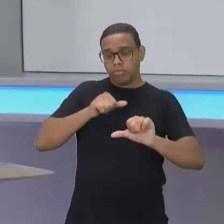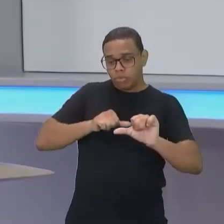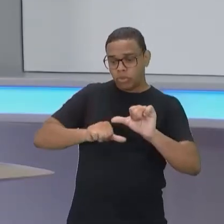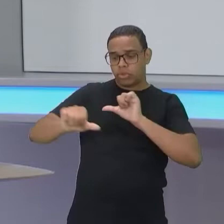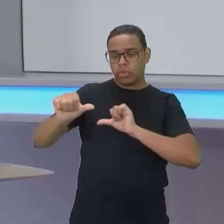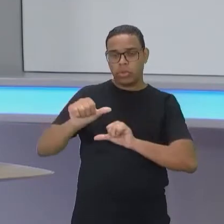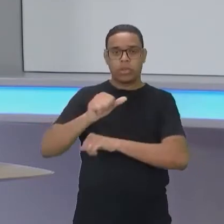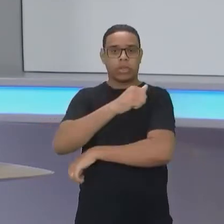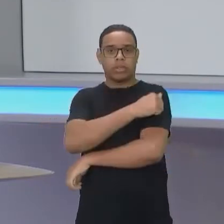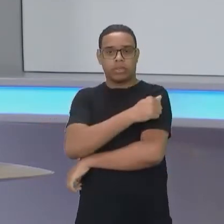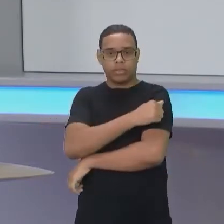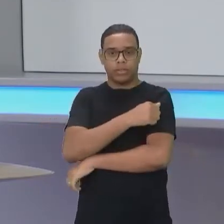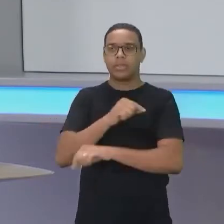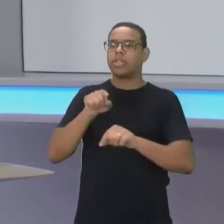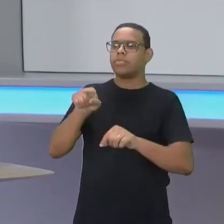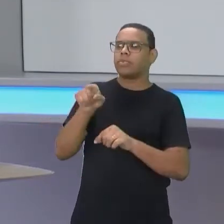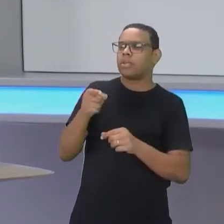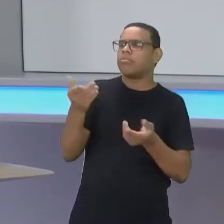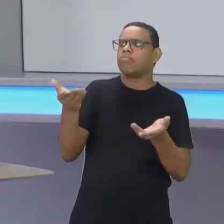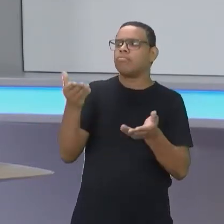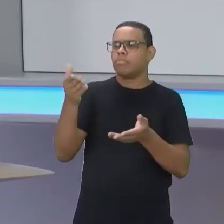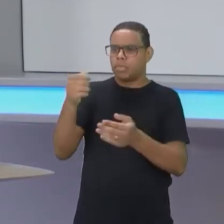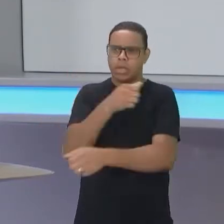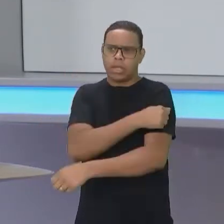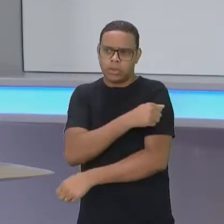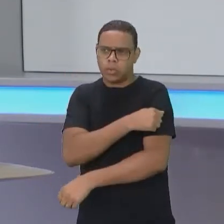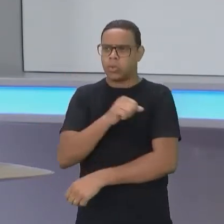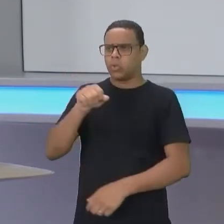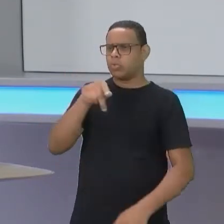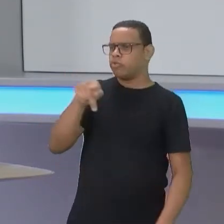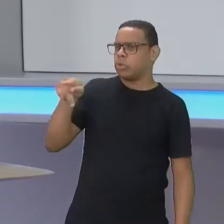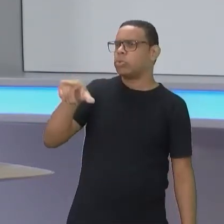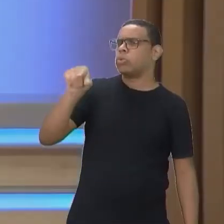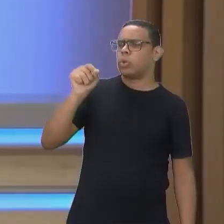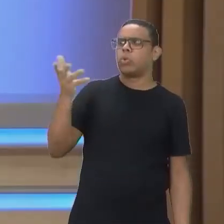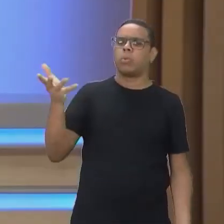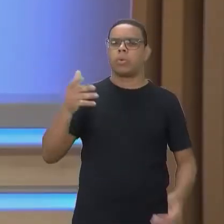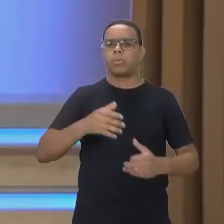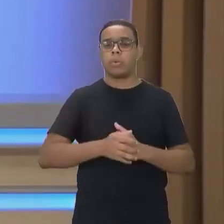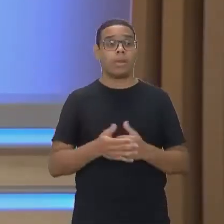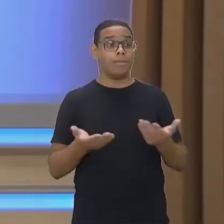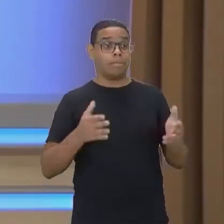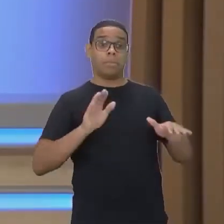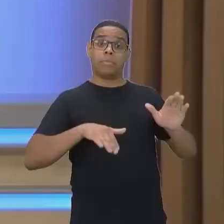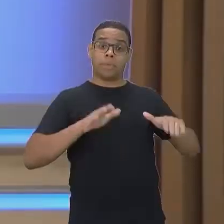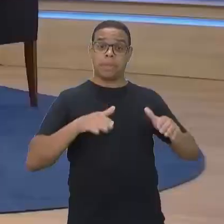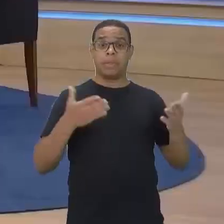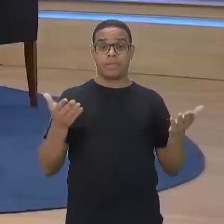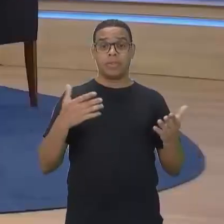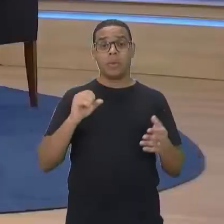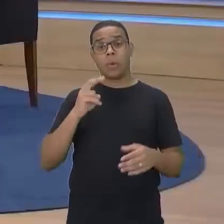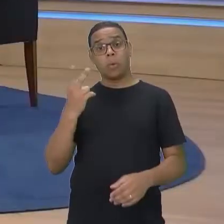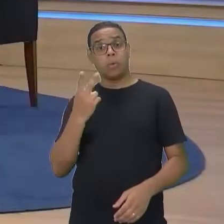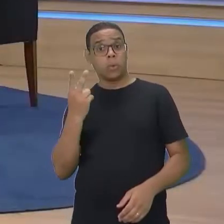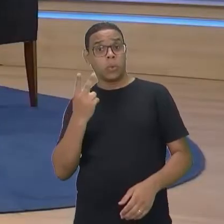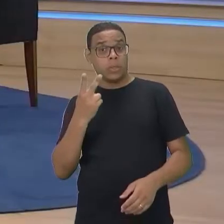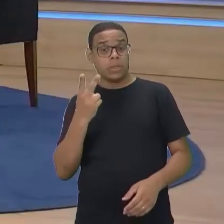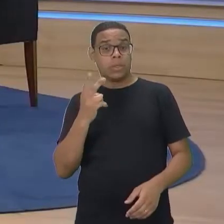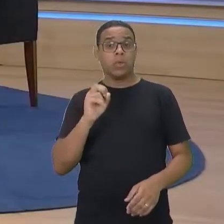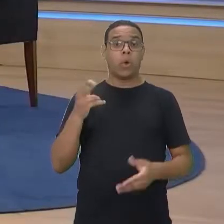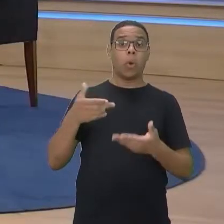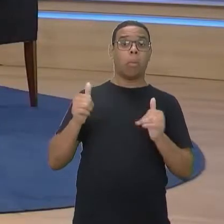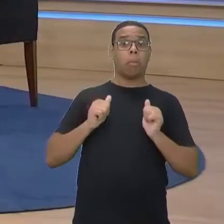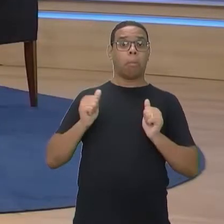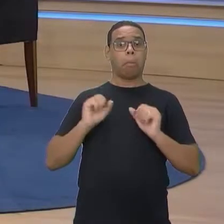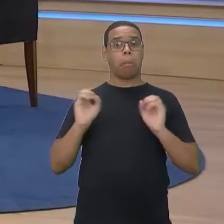E você vai se colocar como nessa aula? Como estudante ou como professora? Bom, depende. Ou como os dois? Ou como nenhum dos